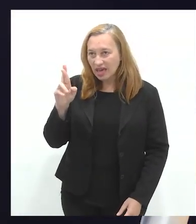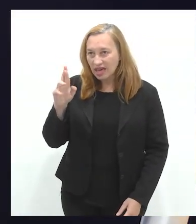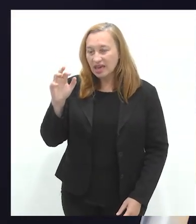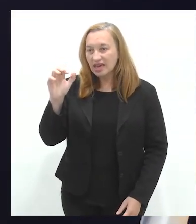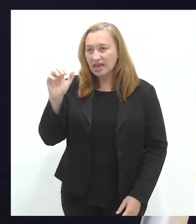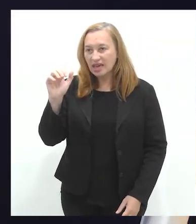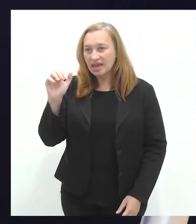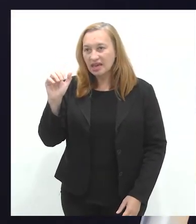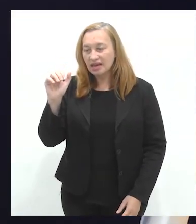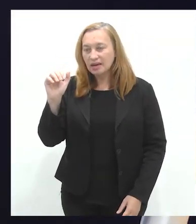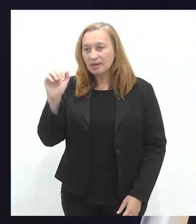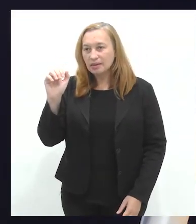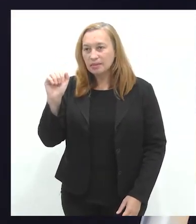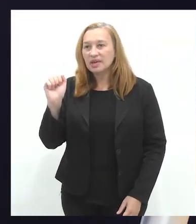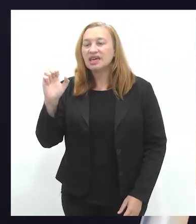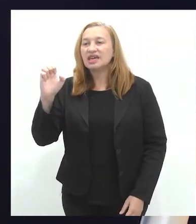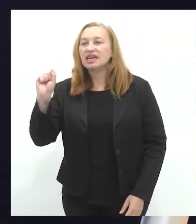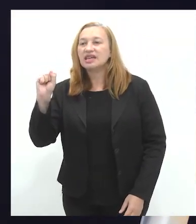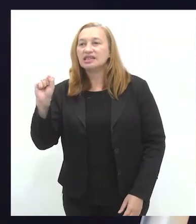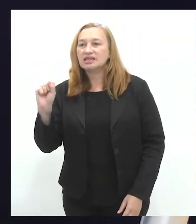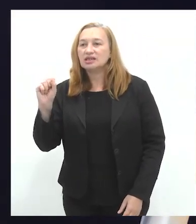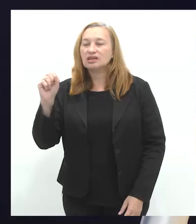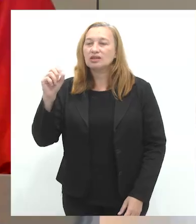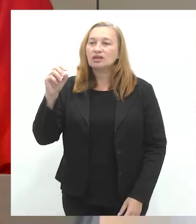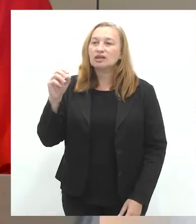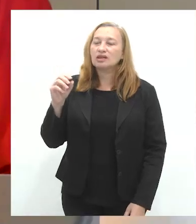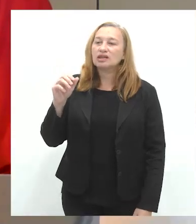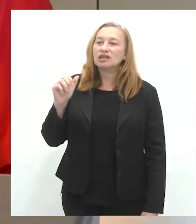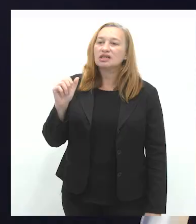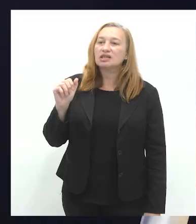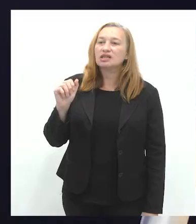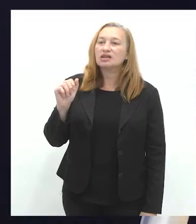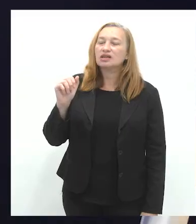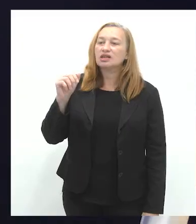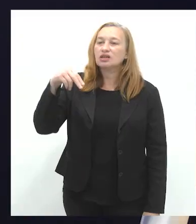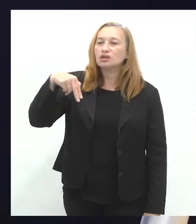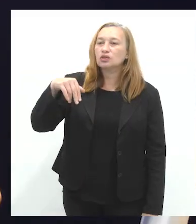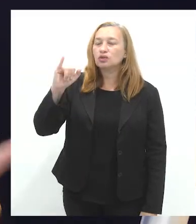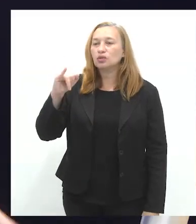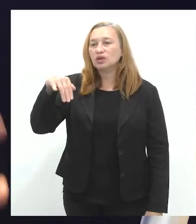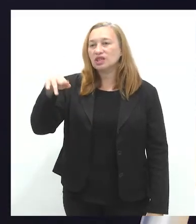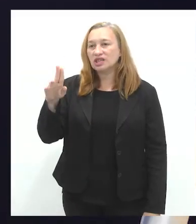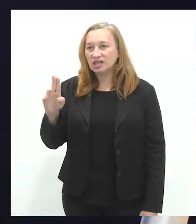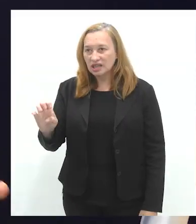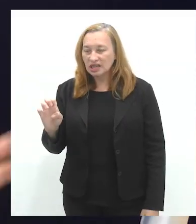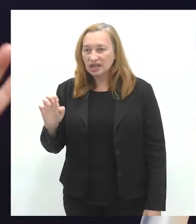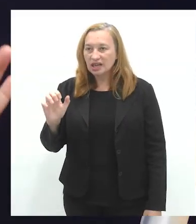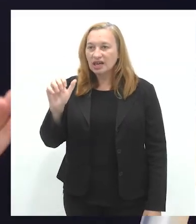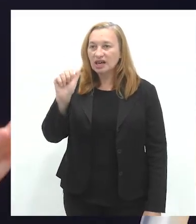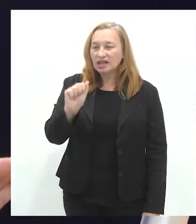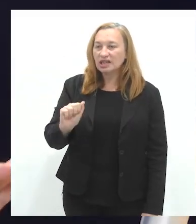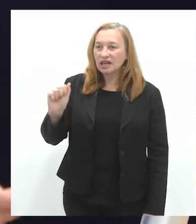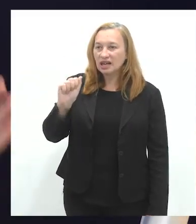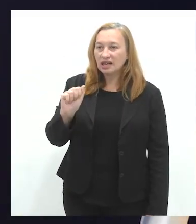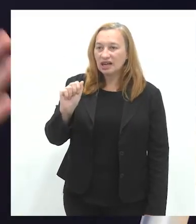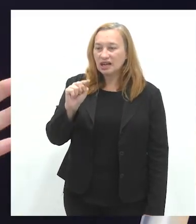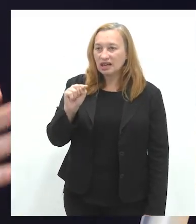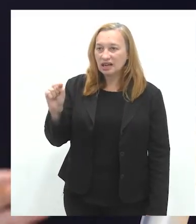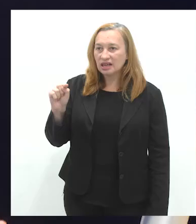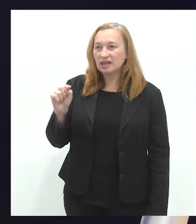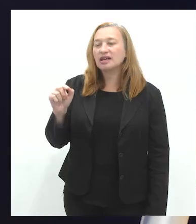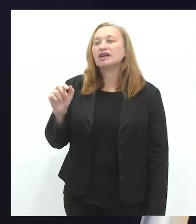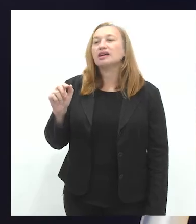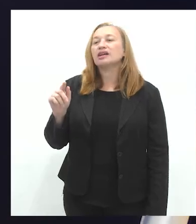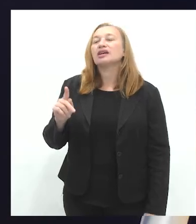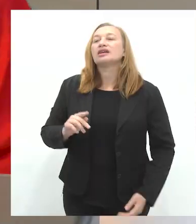não. Tamires, sem H. Tá. Bem simples. Tamires Nunes ou Tamires _ Nunes? Tamires Nunes, _ Tá aqui na